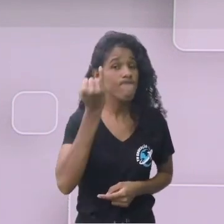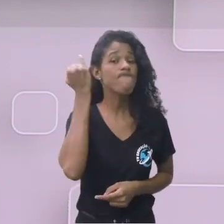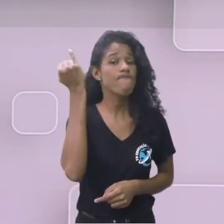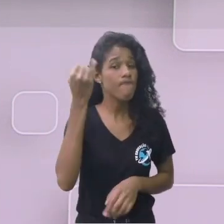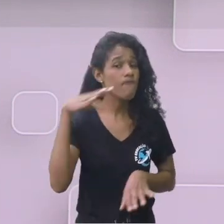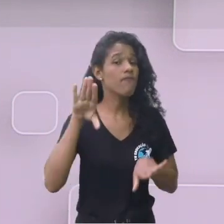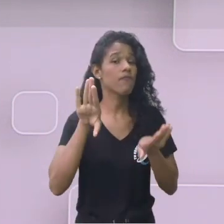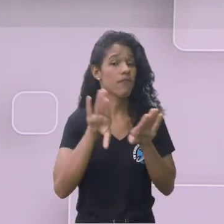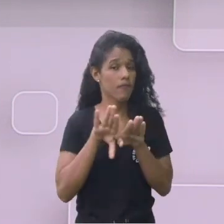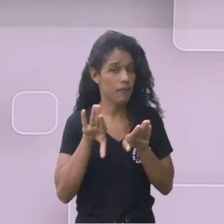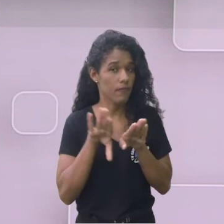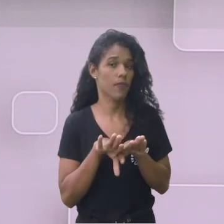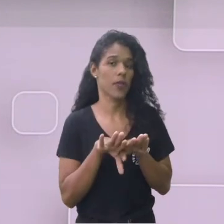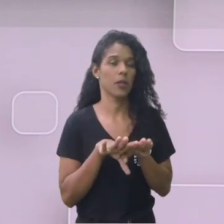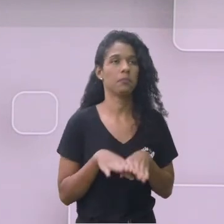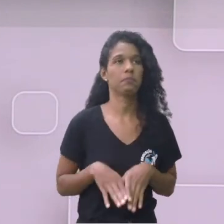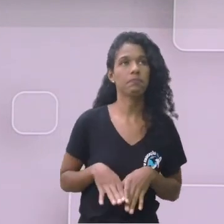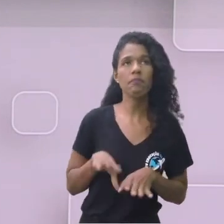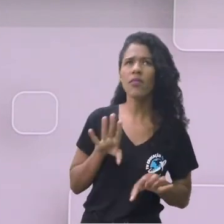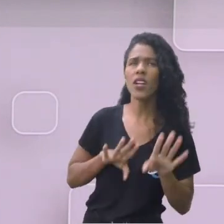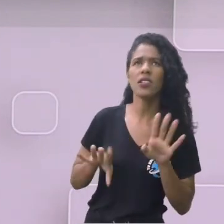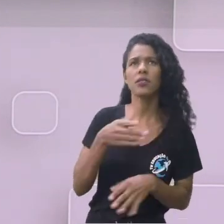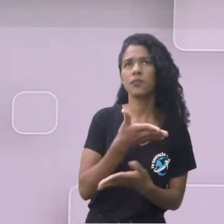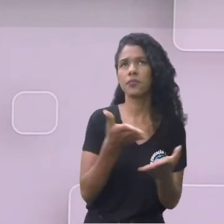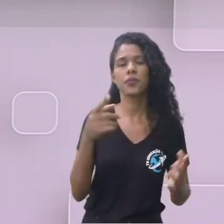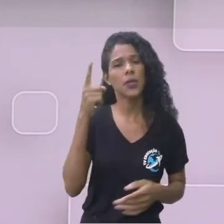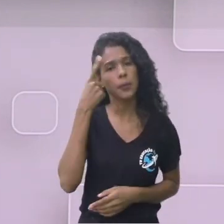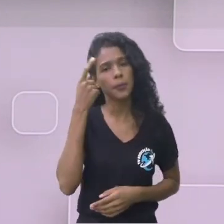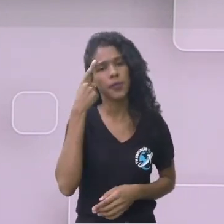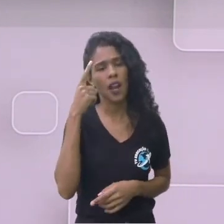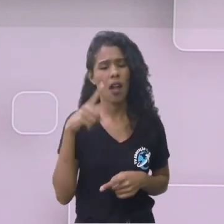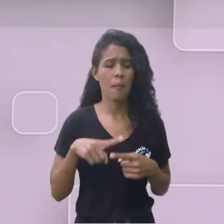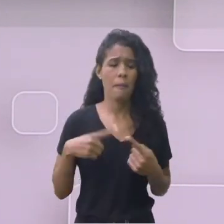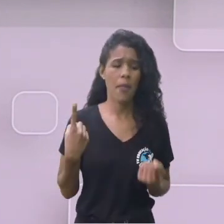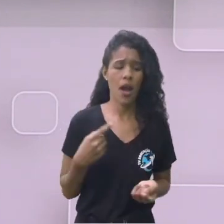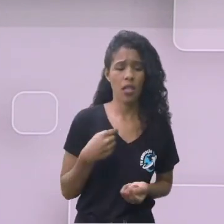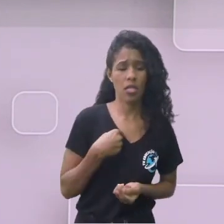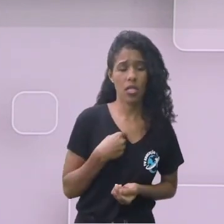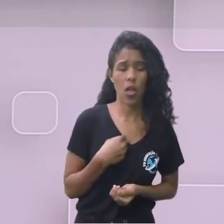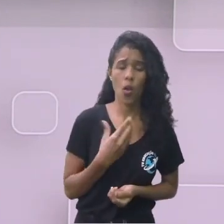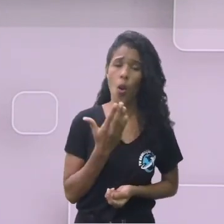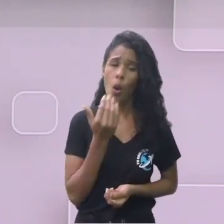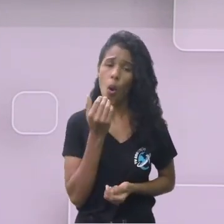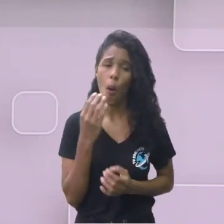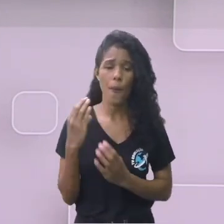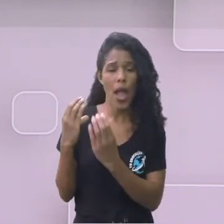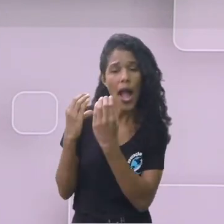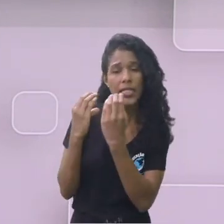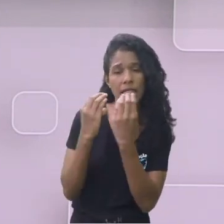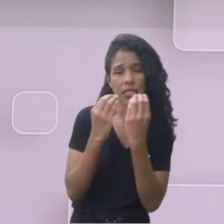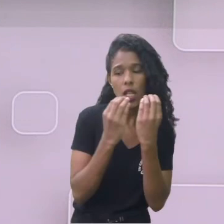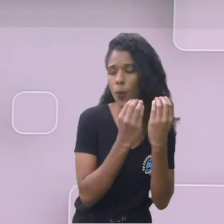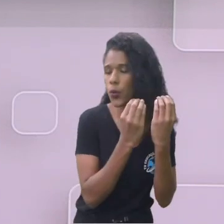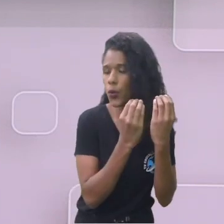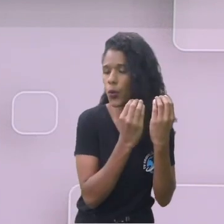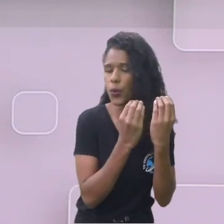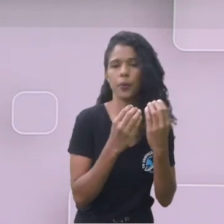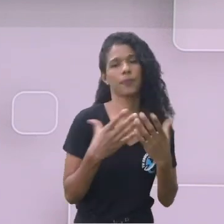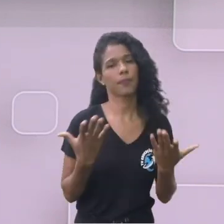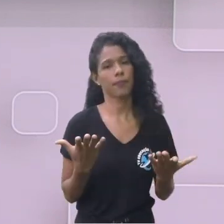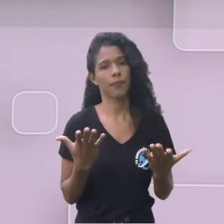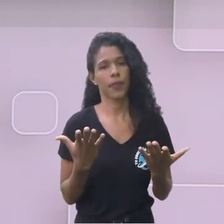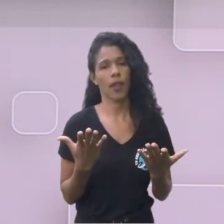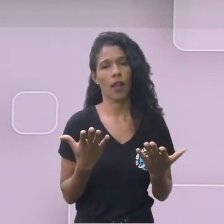me alimentei de uma melancia que tem água. Tá, mas não substitui a água, tá?